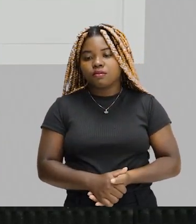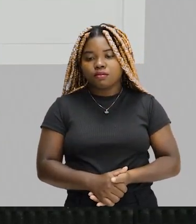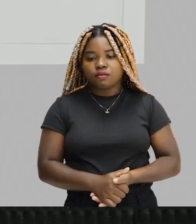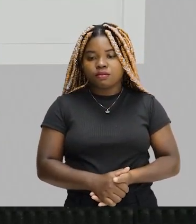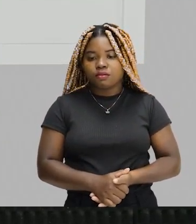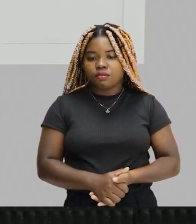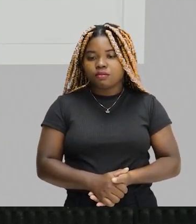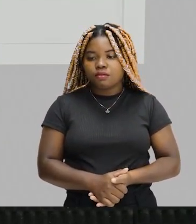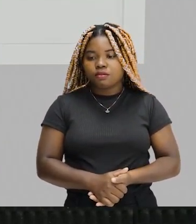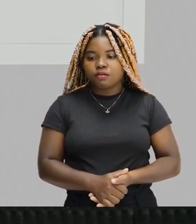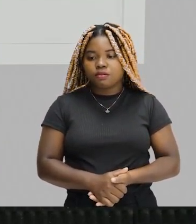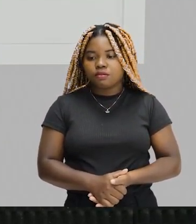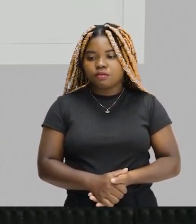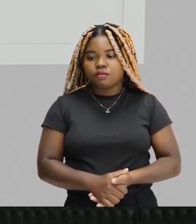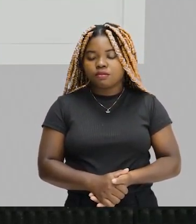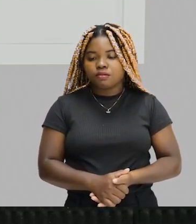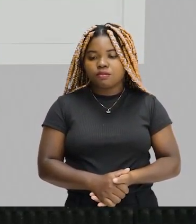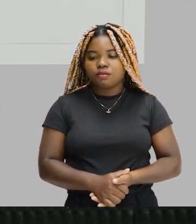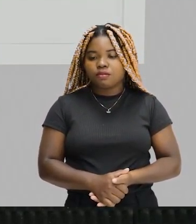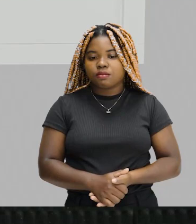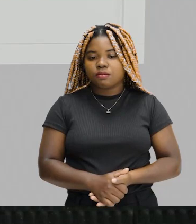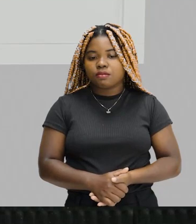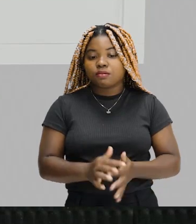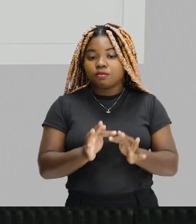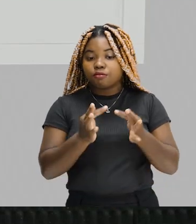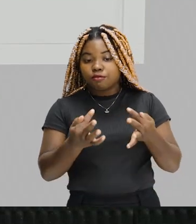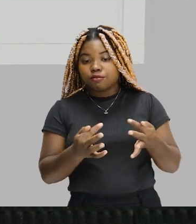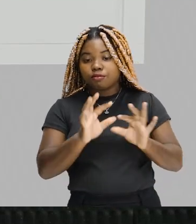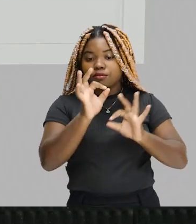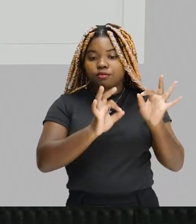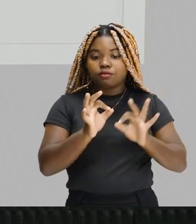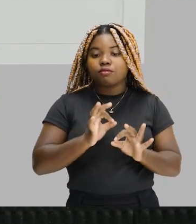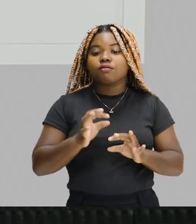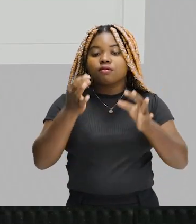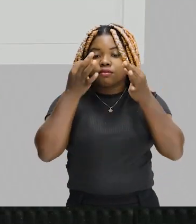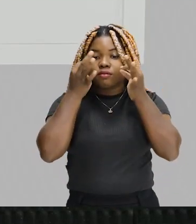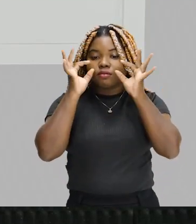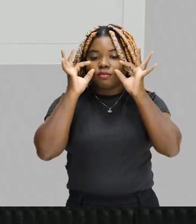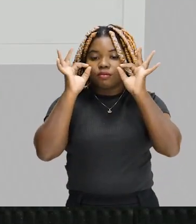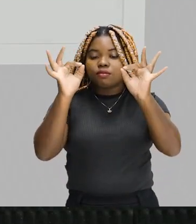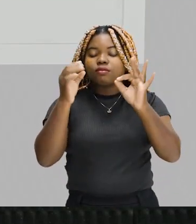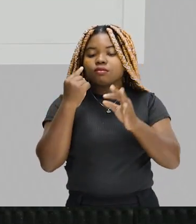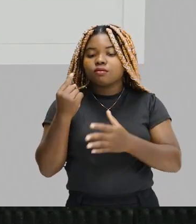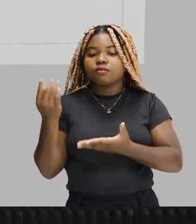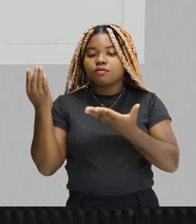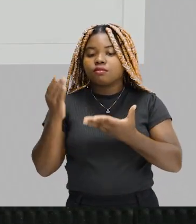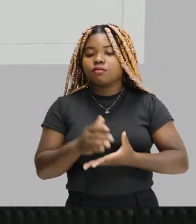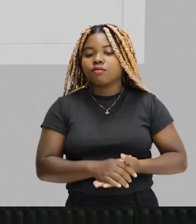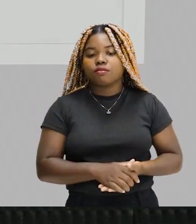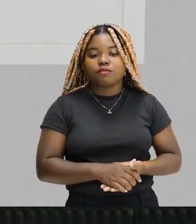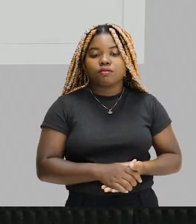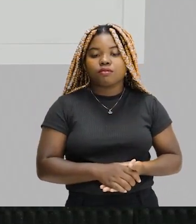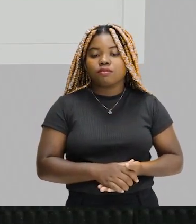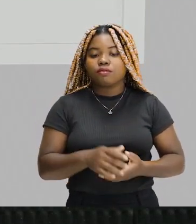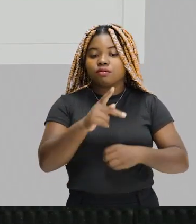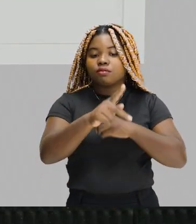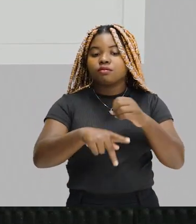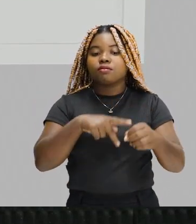para poder dar a carga do próton e a do nêutron. Olha só como é simples. A carga do próton, gente, é mais 1.